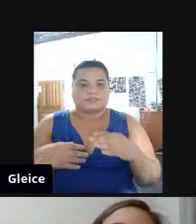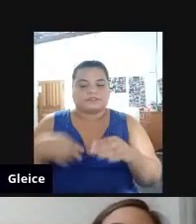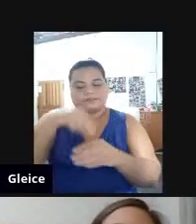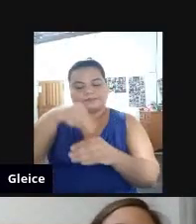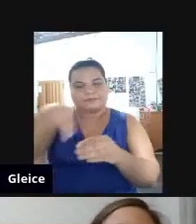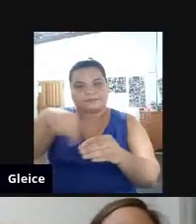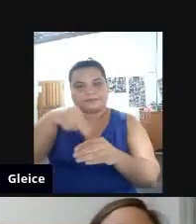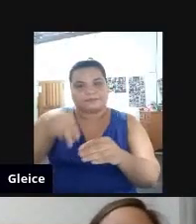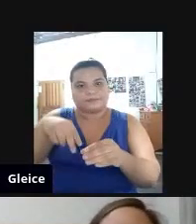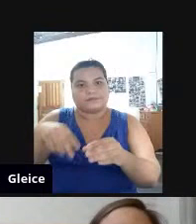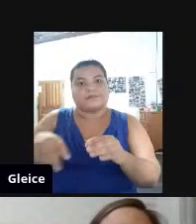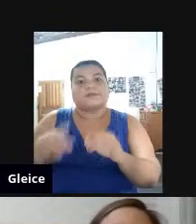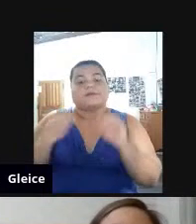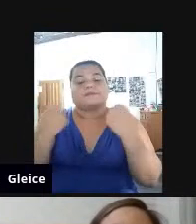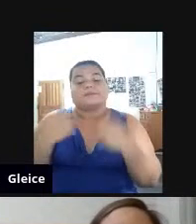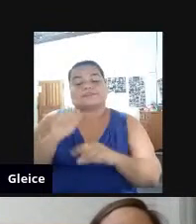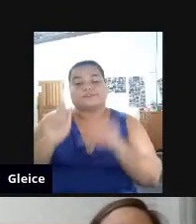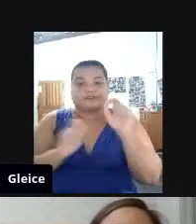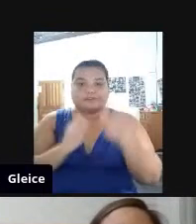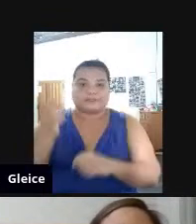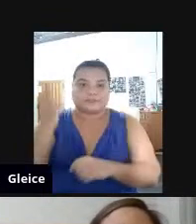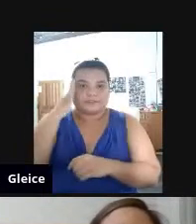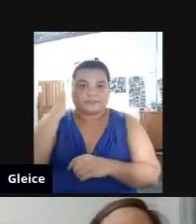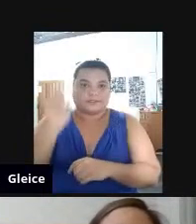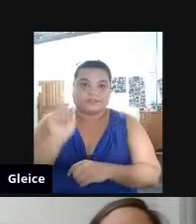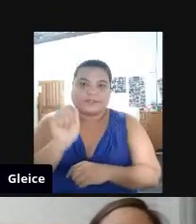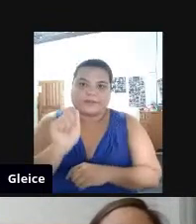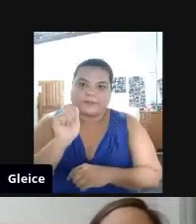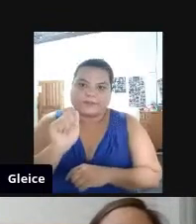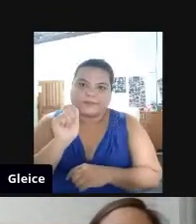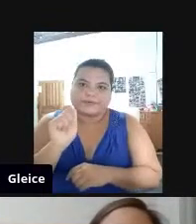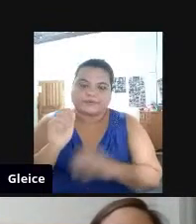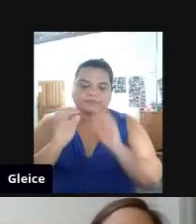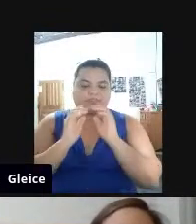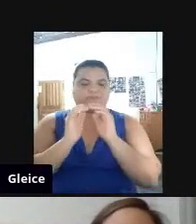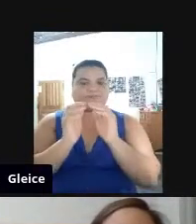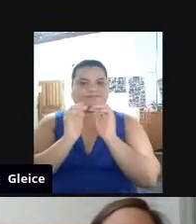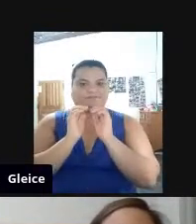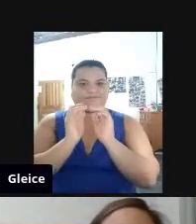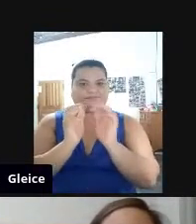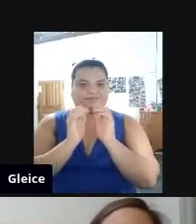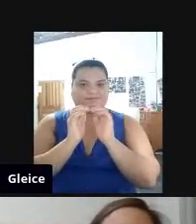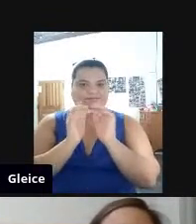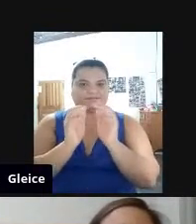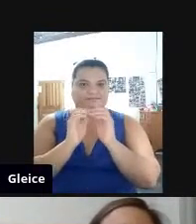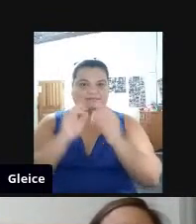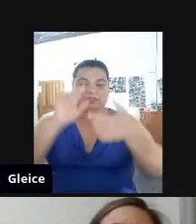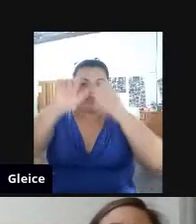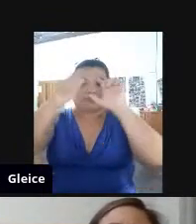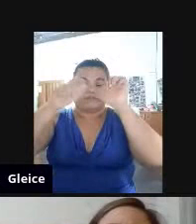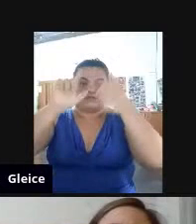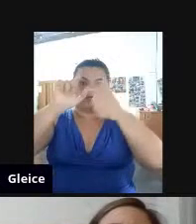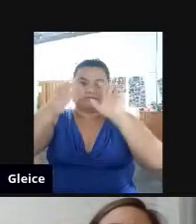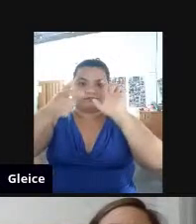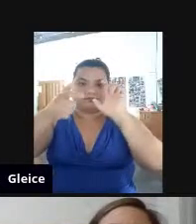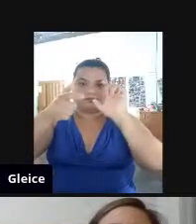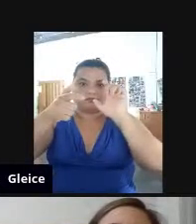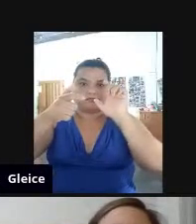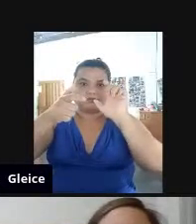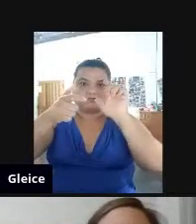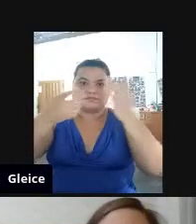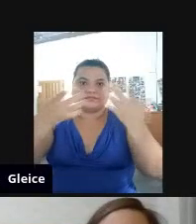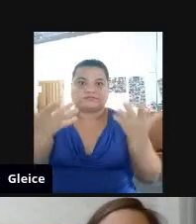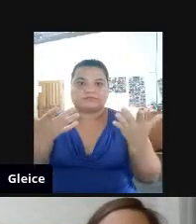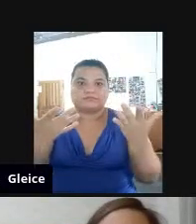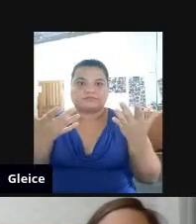precisa entender o que é esse transtorno, né? O transtorno, ele se caracteriza como sendo um transtorno de